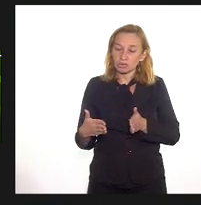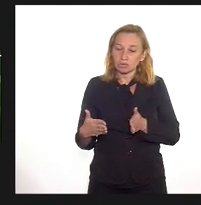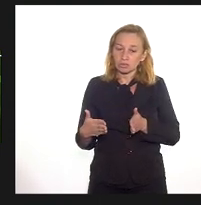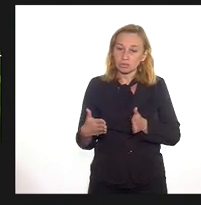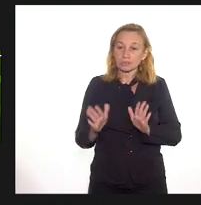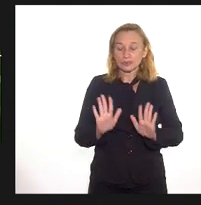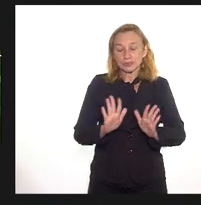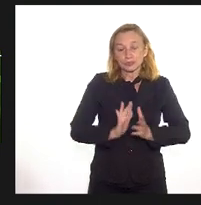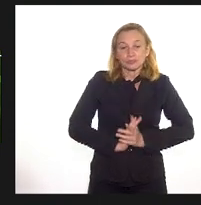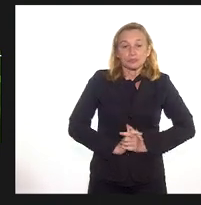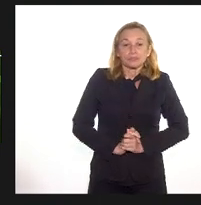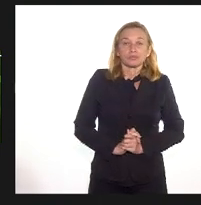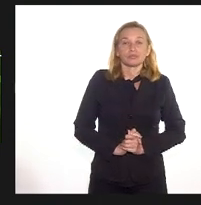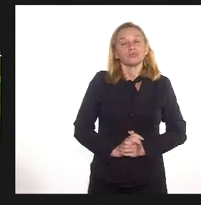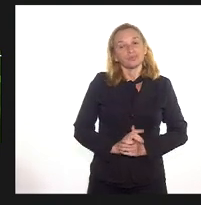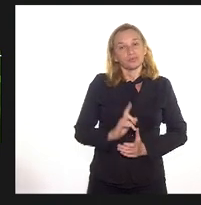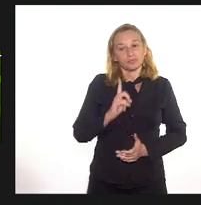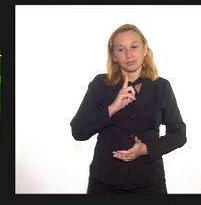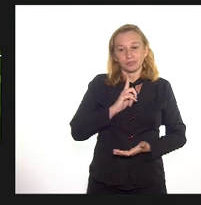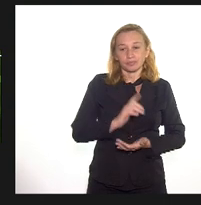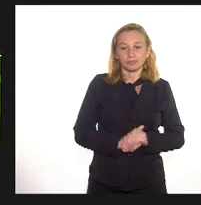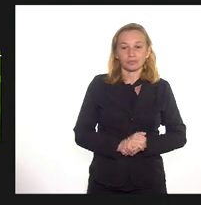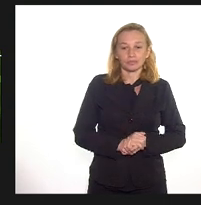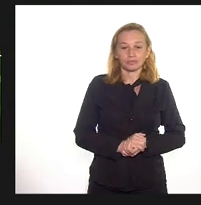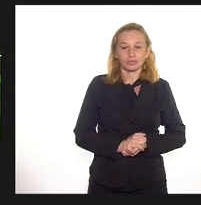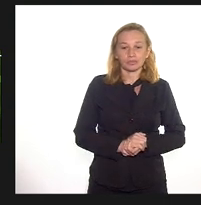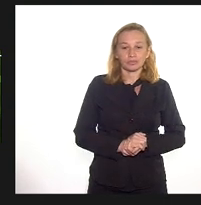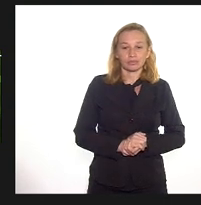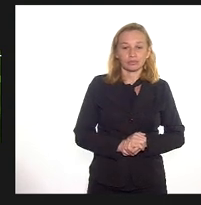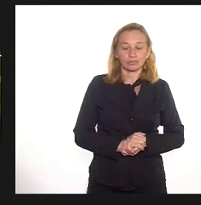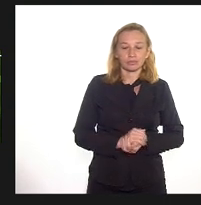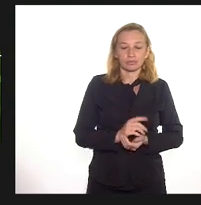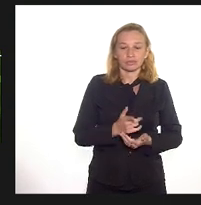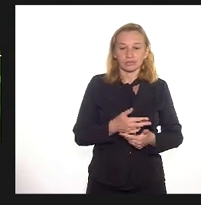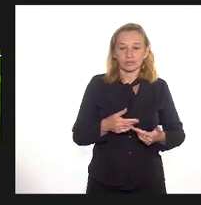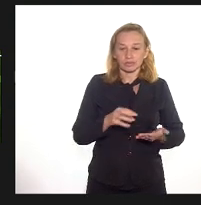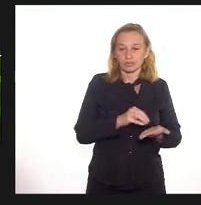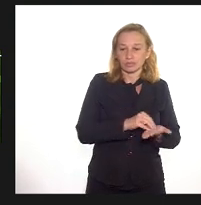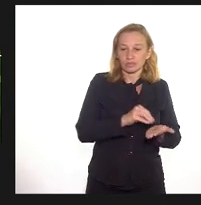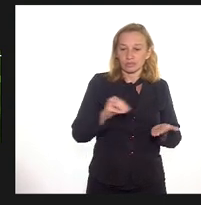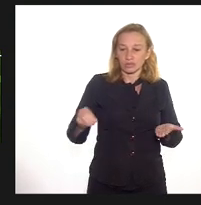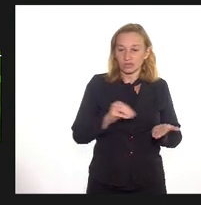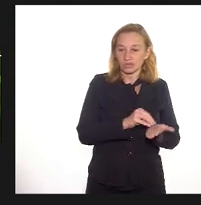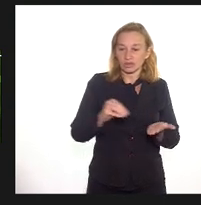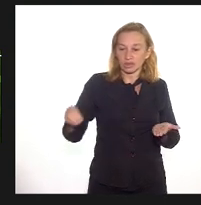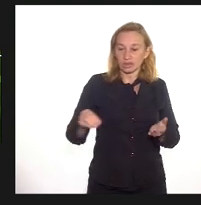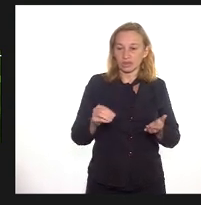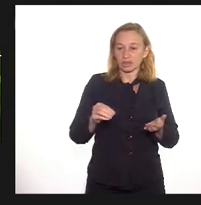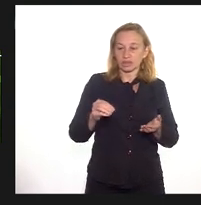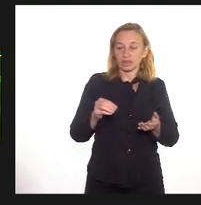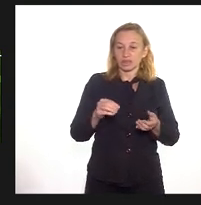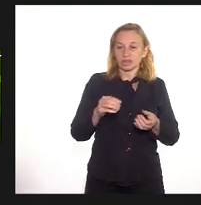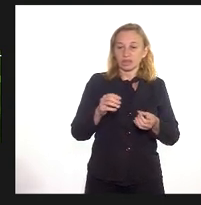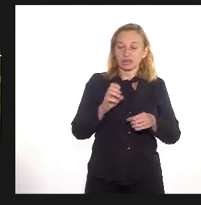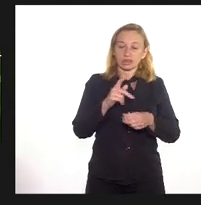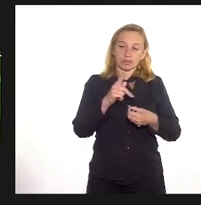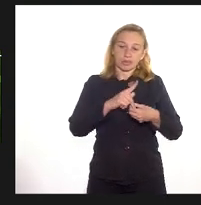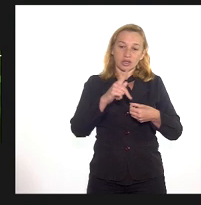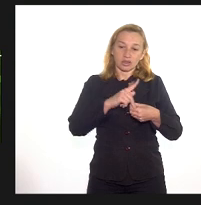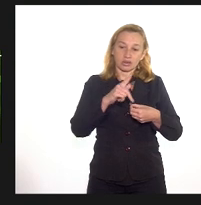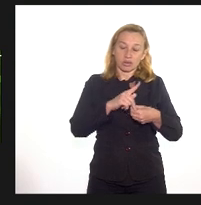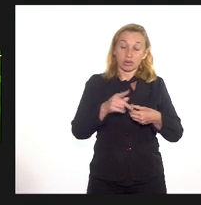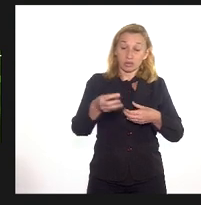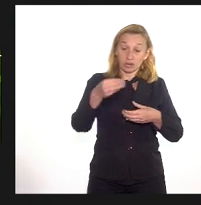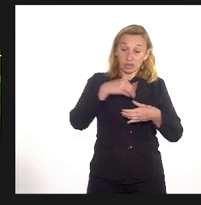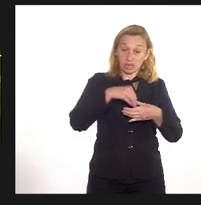Em termos, existe muita transferência de petróleo interna utilizada para